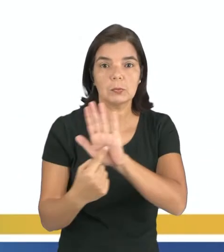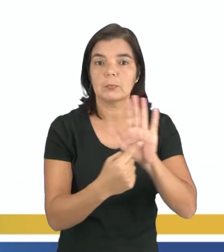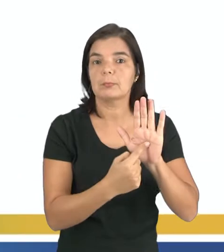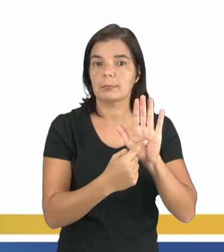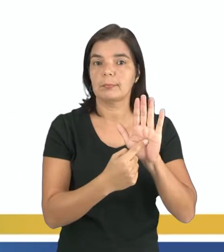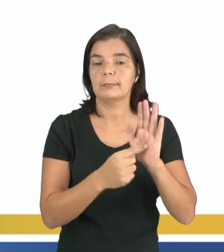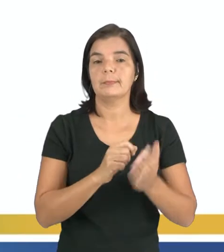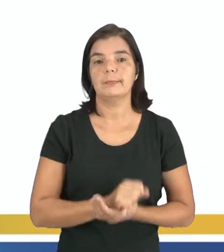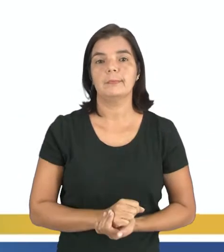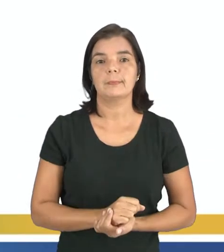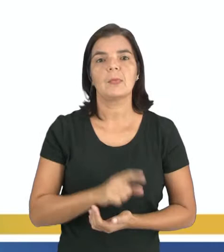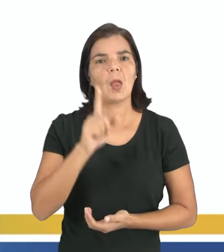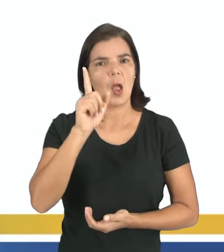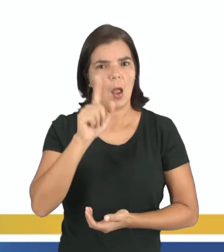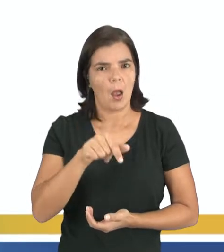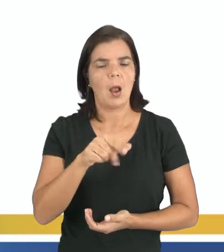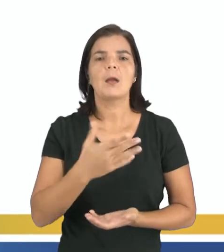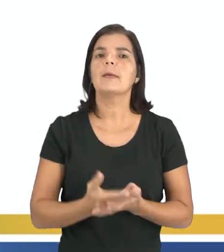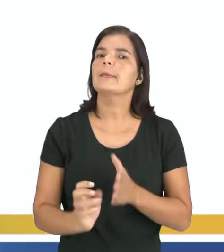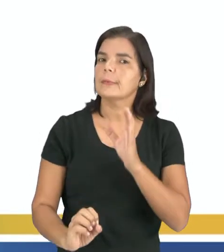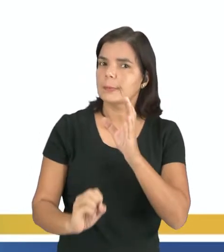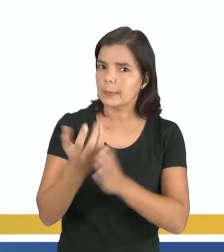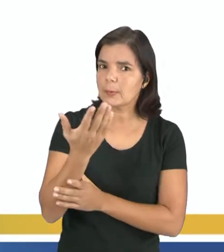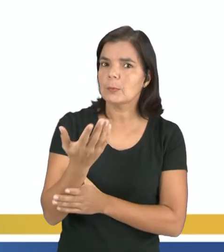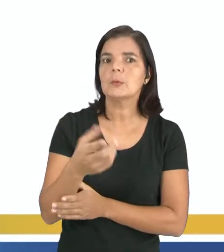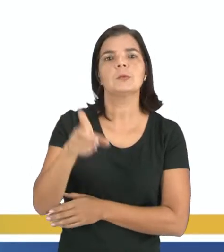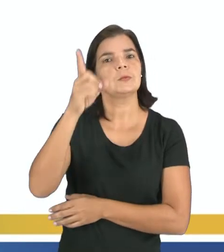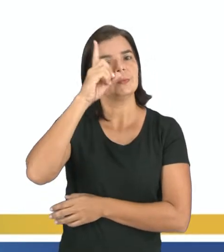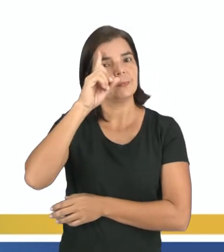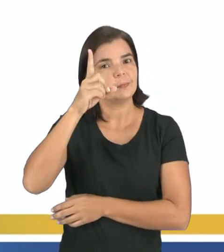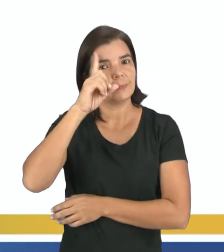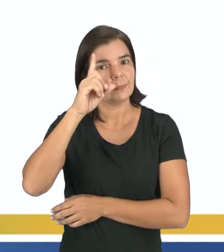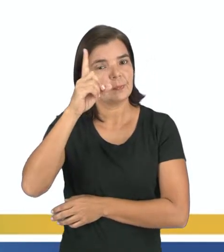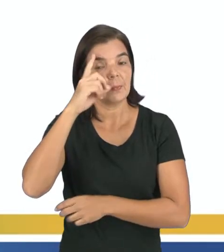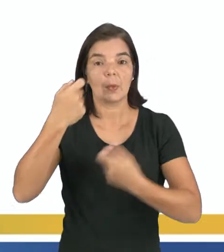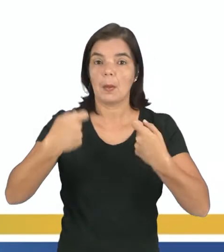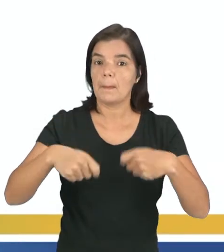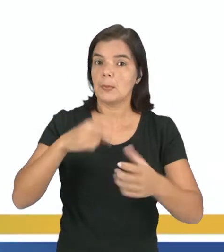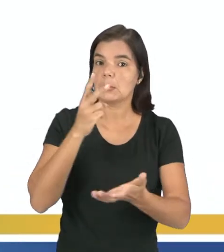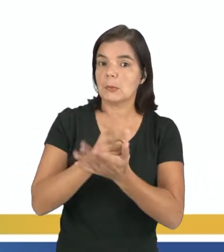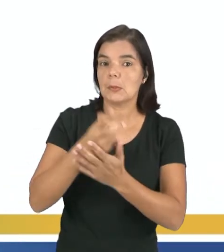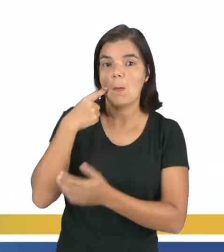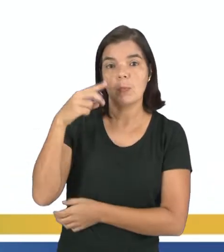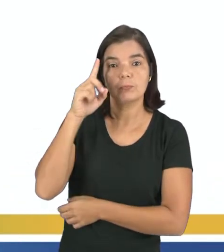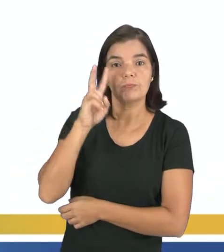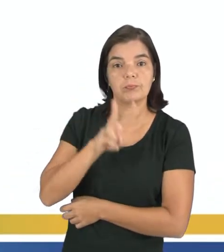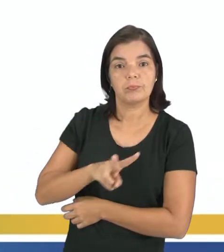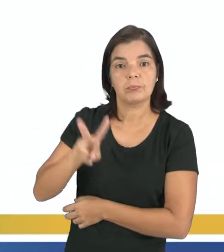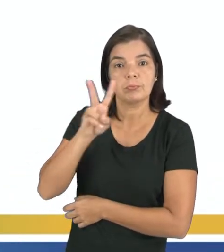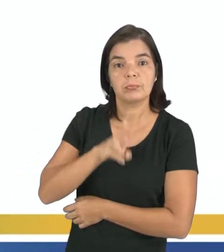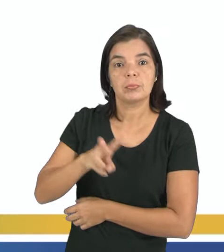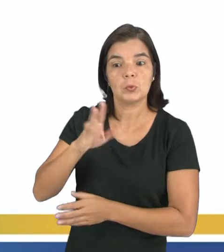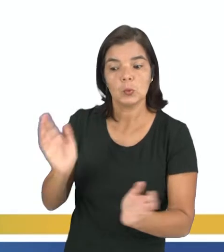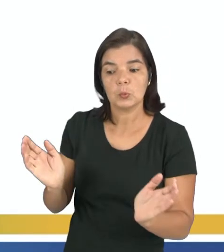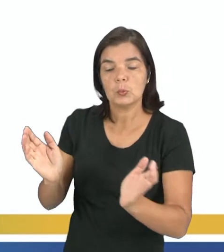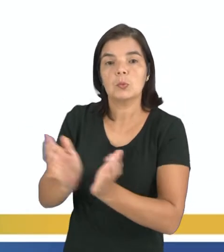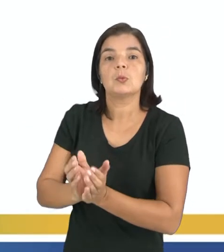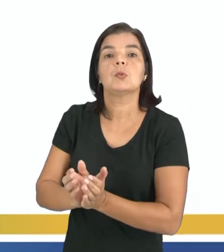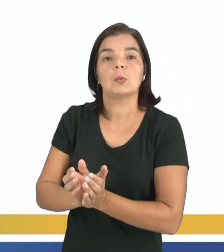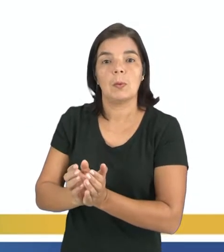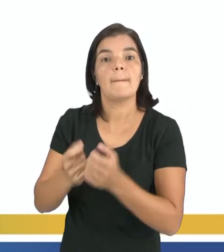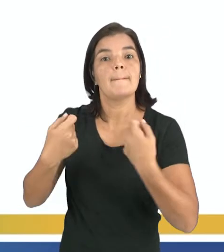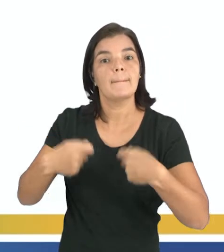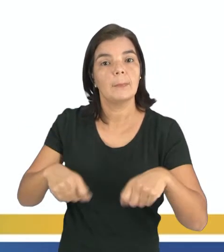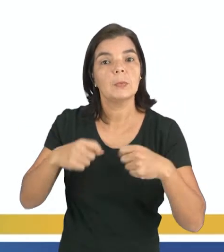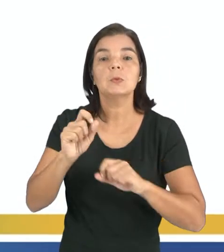aí? É uma cena que acontece no nosso cotidiano. Precisamos sempre observar que o meio coletivo, ele